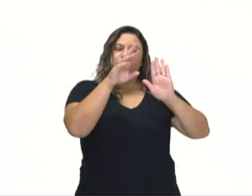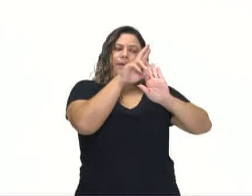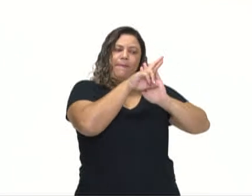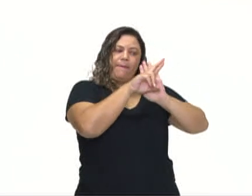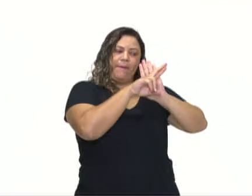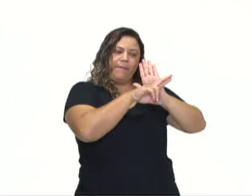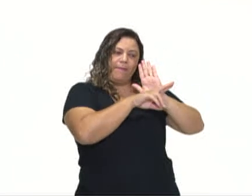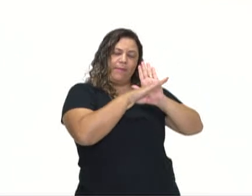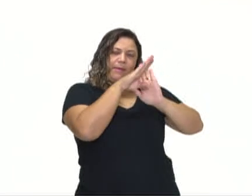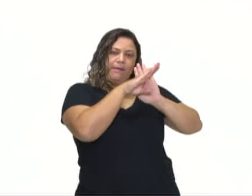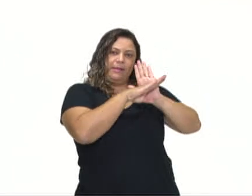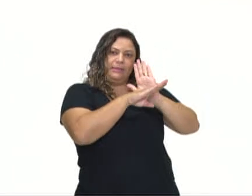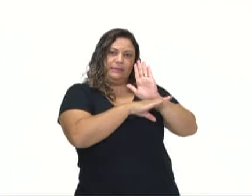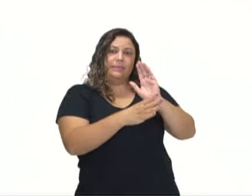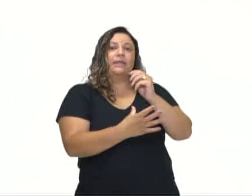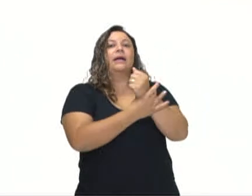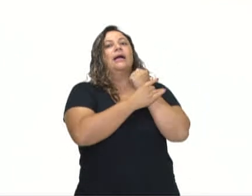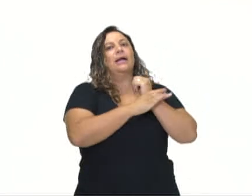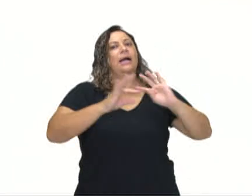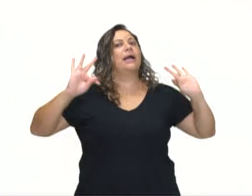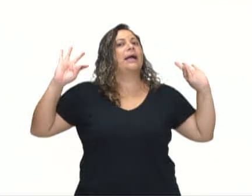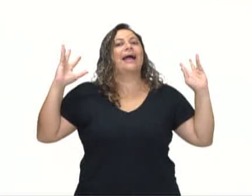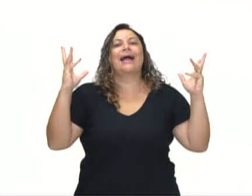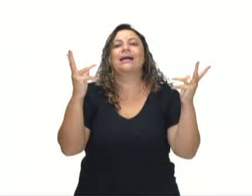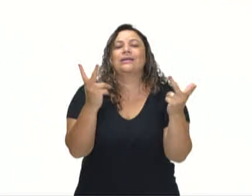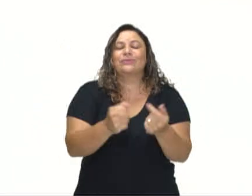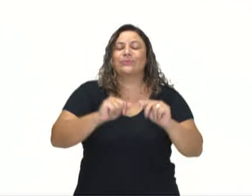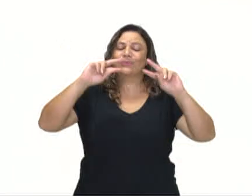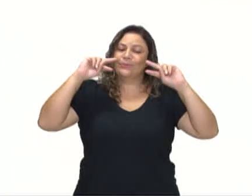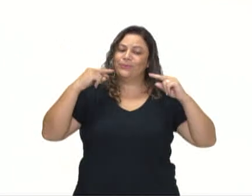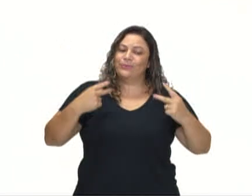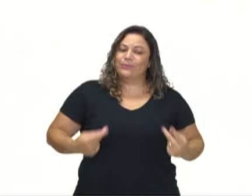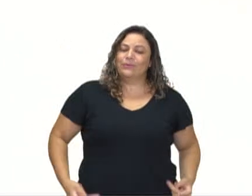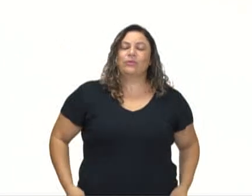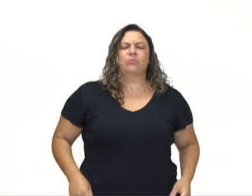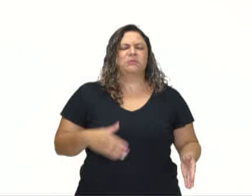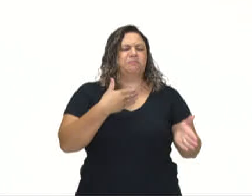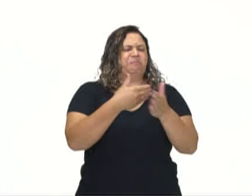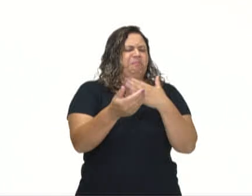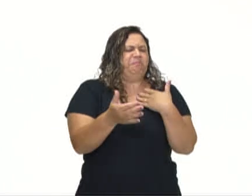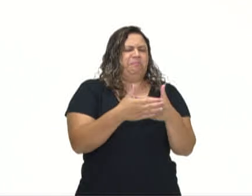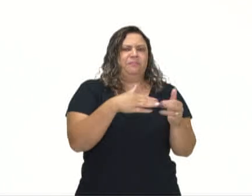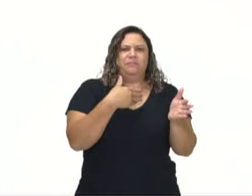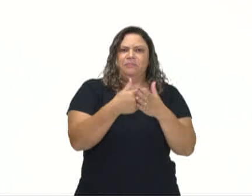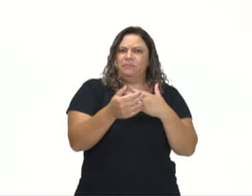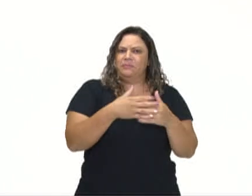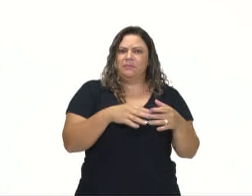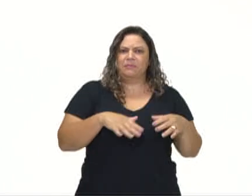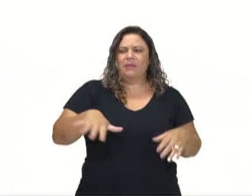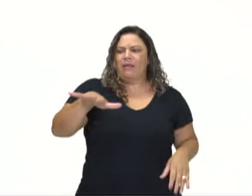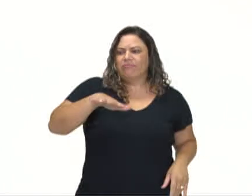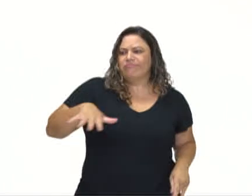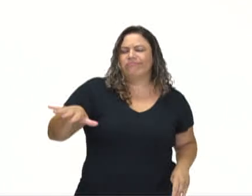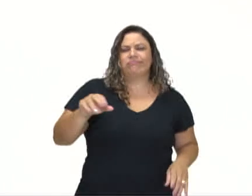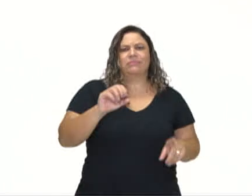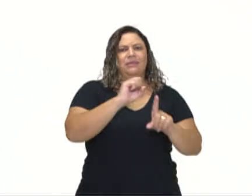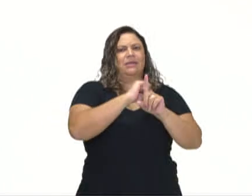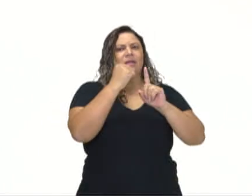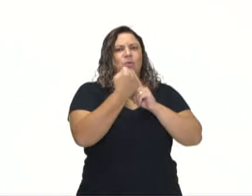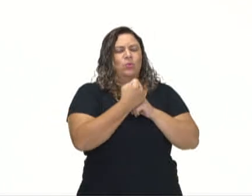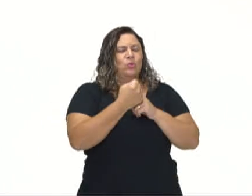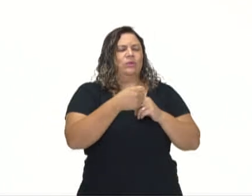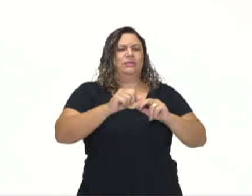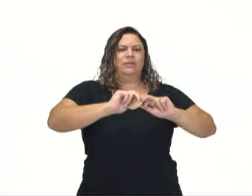básicos assegurados a todo e a qualquer ser humano, não importando a classe social, a raça,